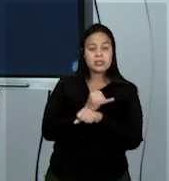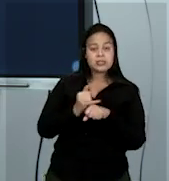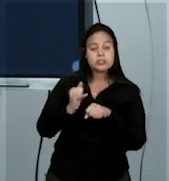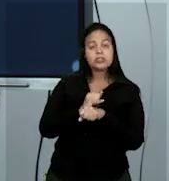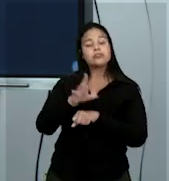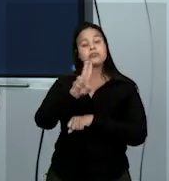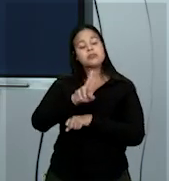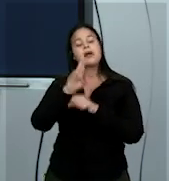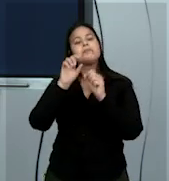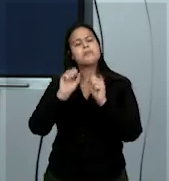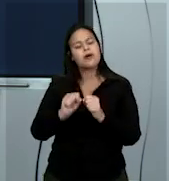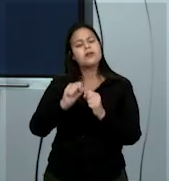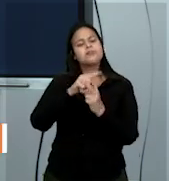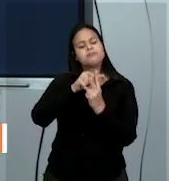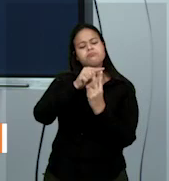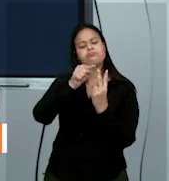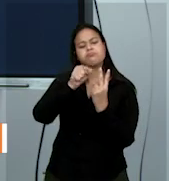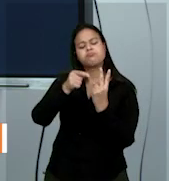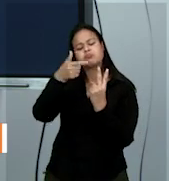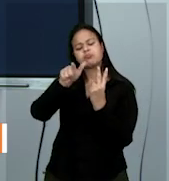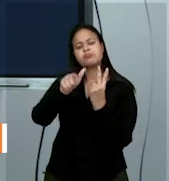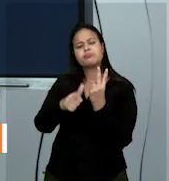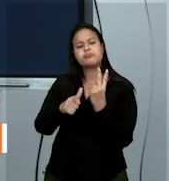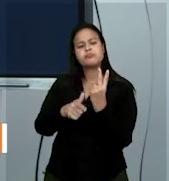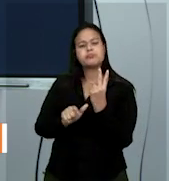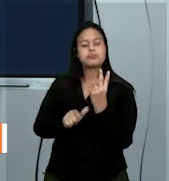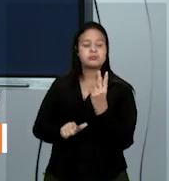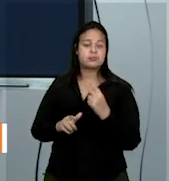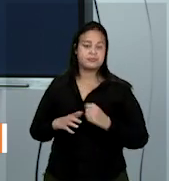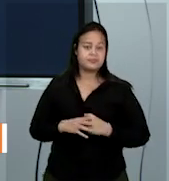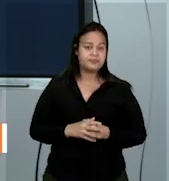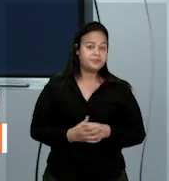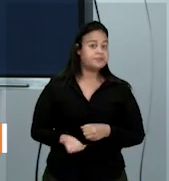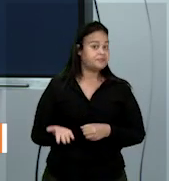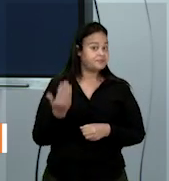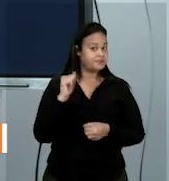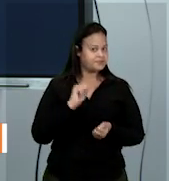usar para fazer todas as raízes, tá ok? Então vamos lá.